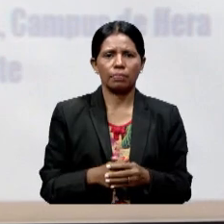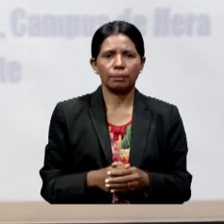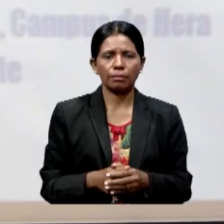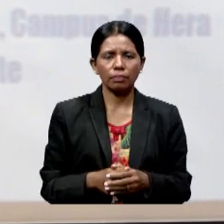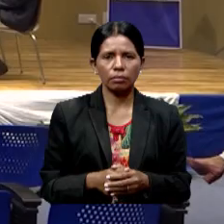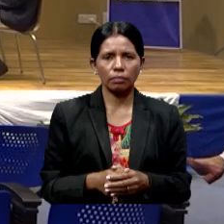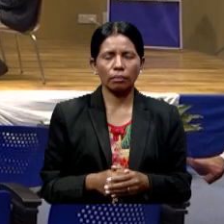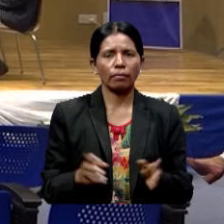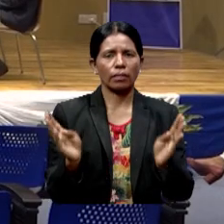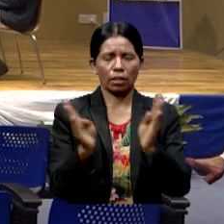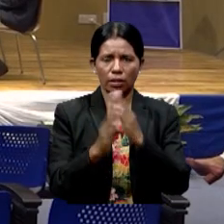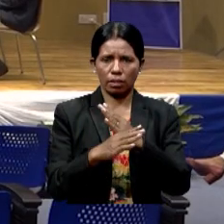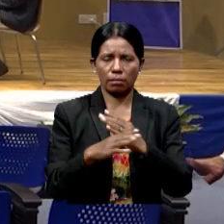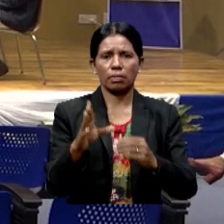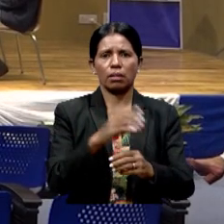sai